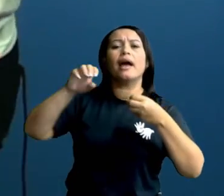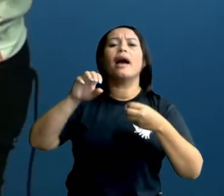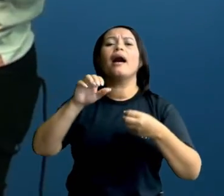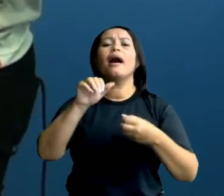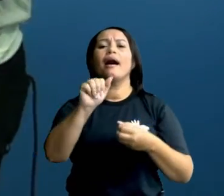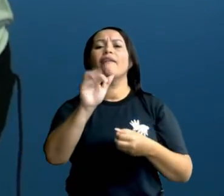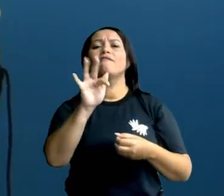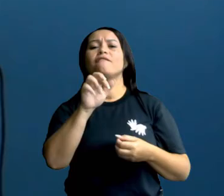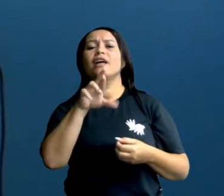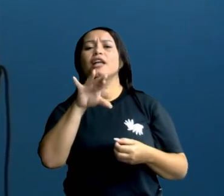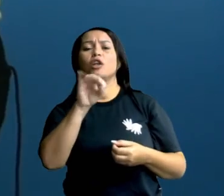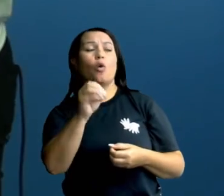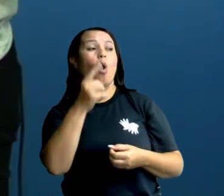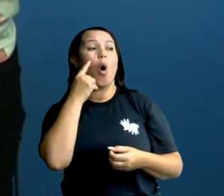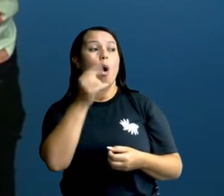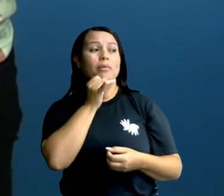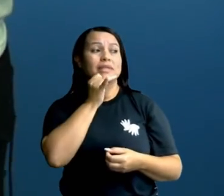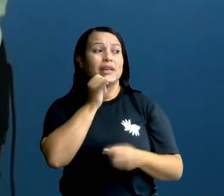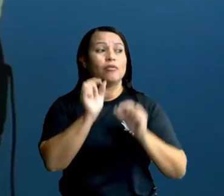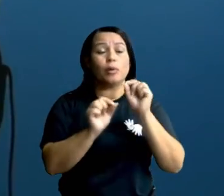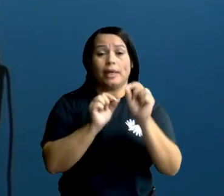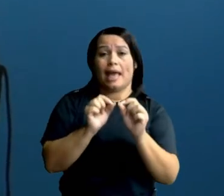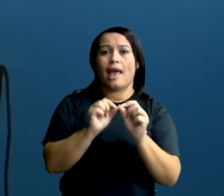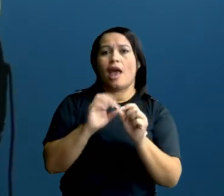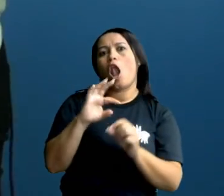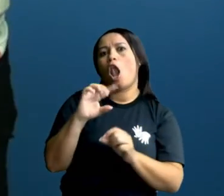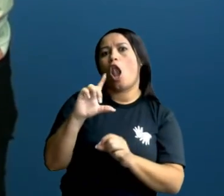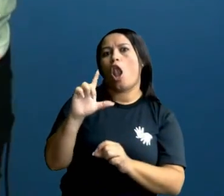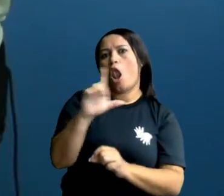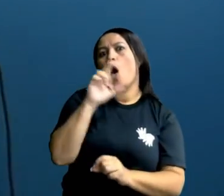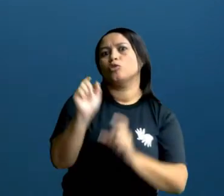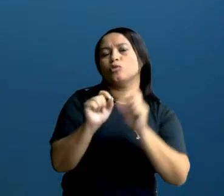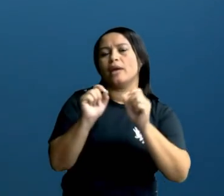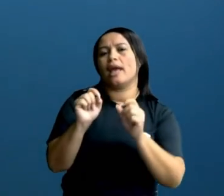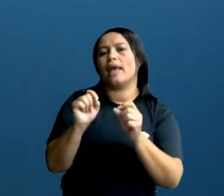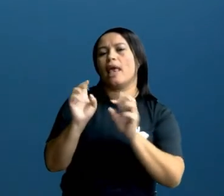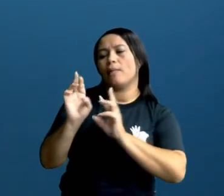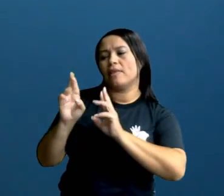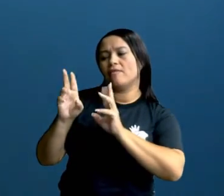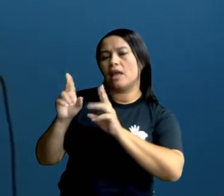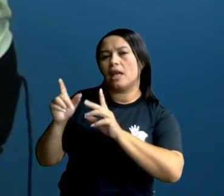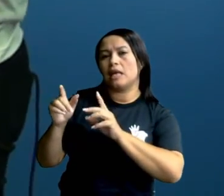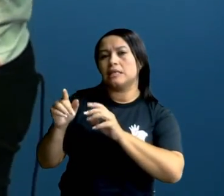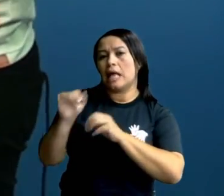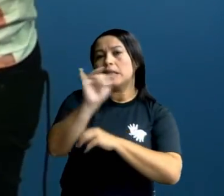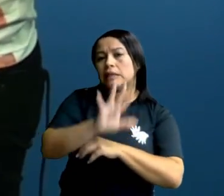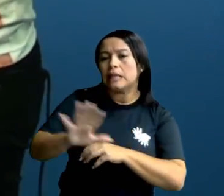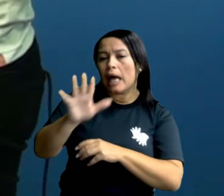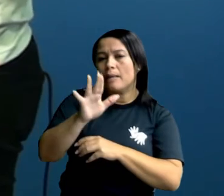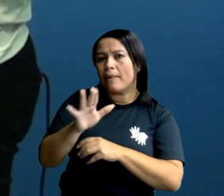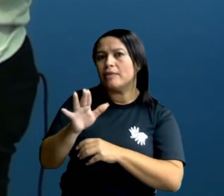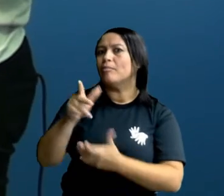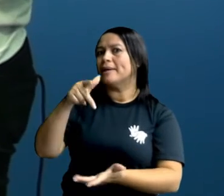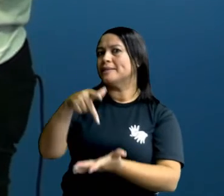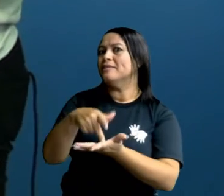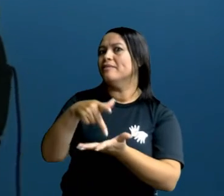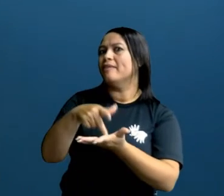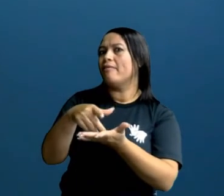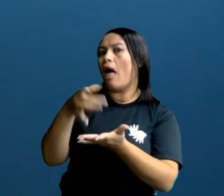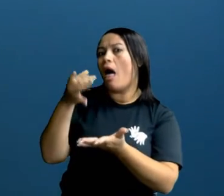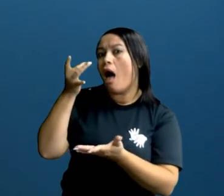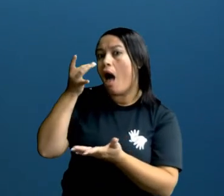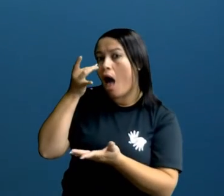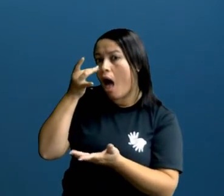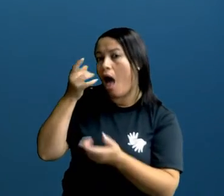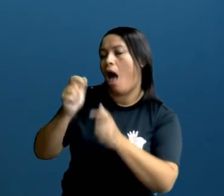afélio, beleza? Essa diferença, logicamente, é pequena na figura, mas na vida real, né, assim vamos dizer,